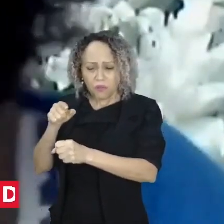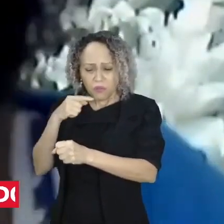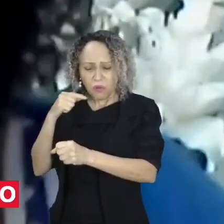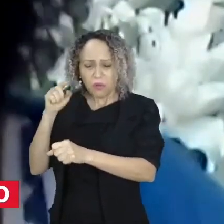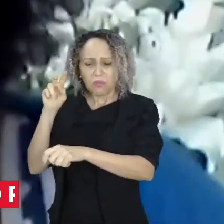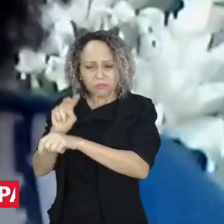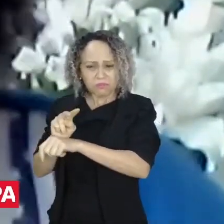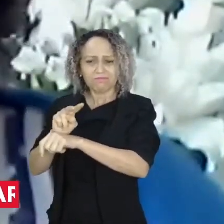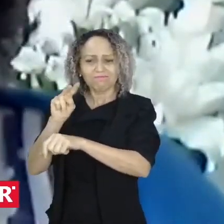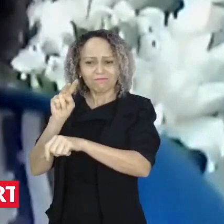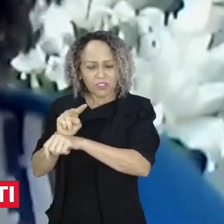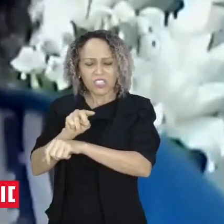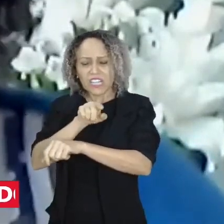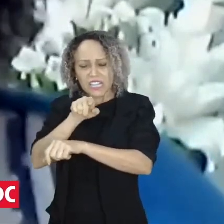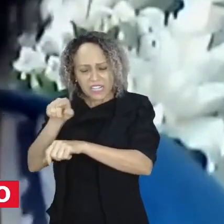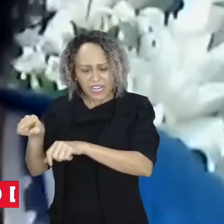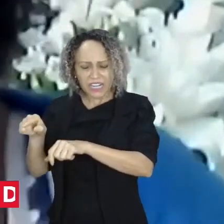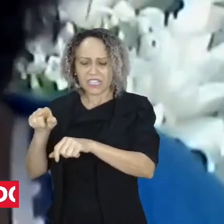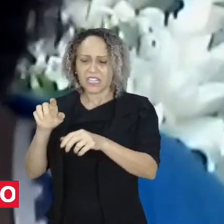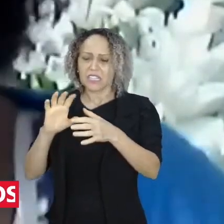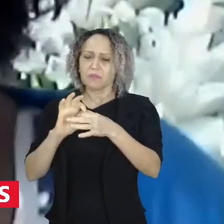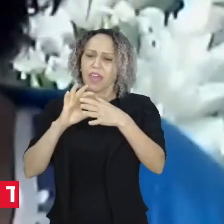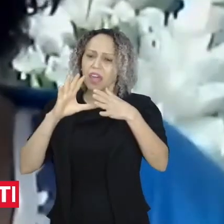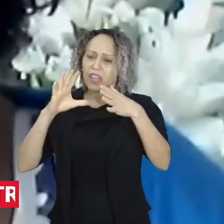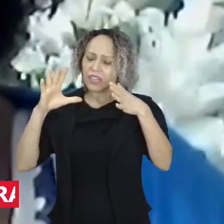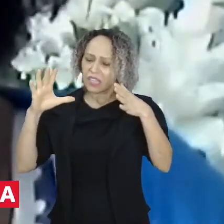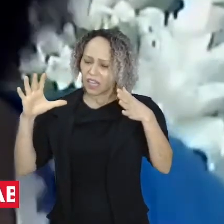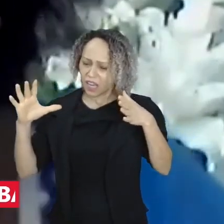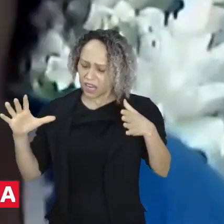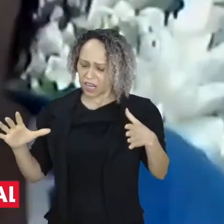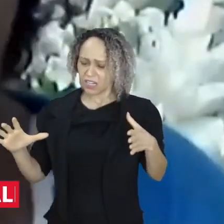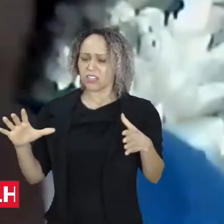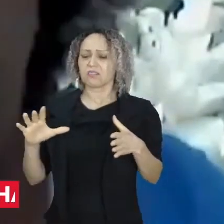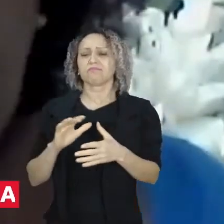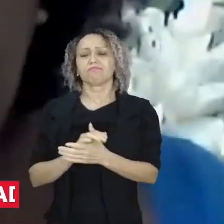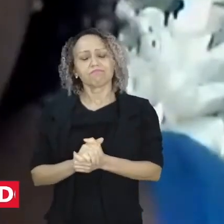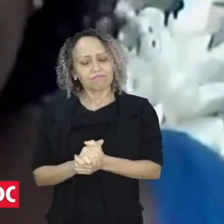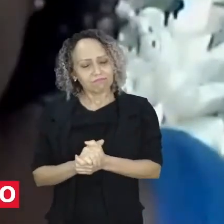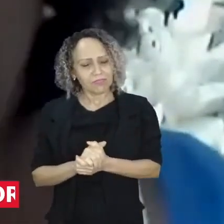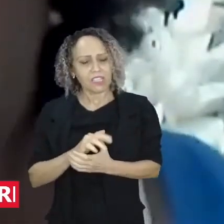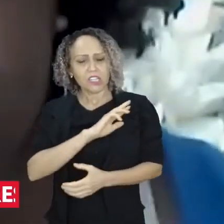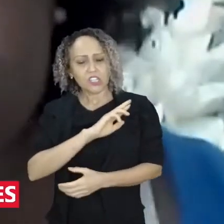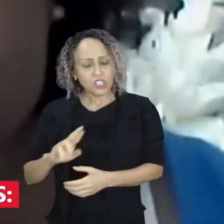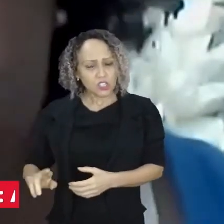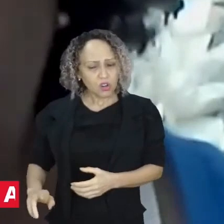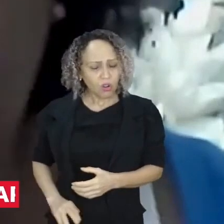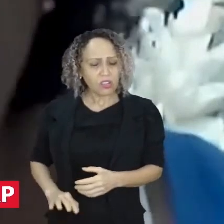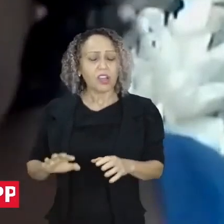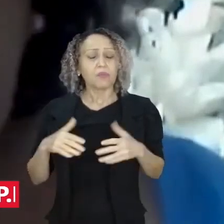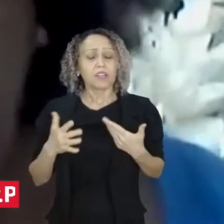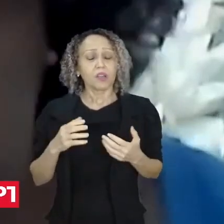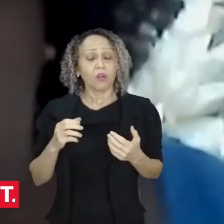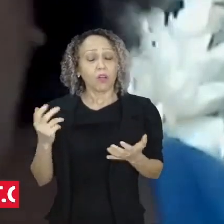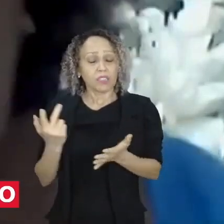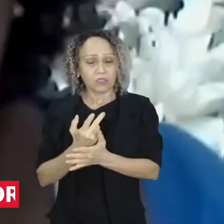conversar, digo, não, espera aí, está aqui as nossas demandas, o que nós precisamos, né?